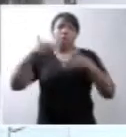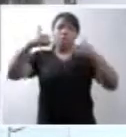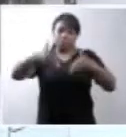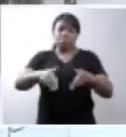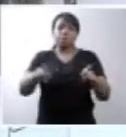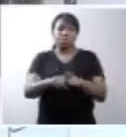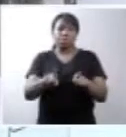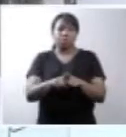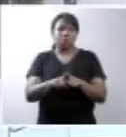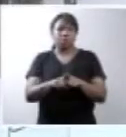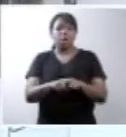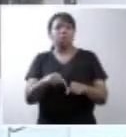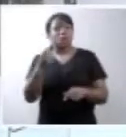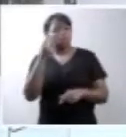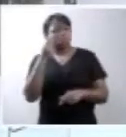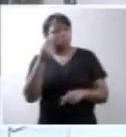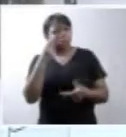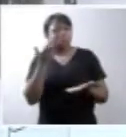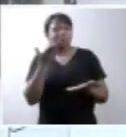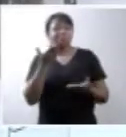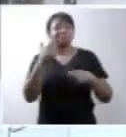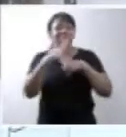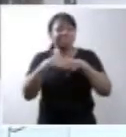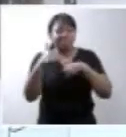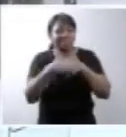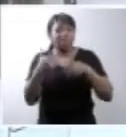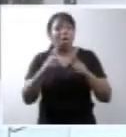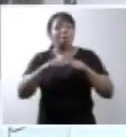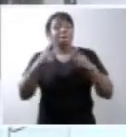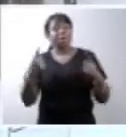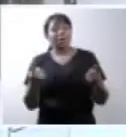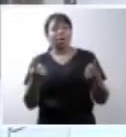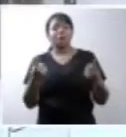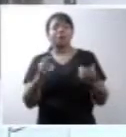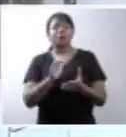participação. É uma observação delicada, mas